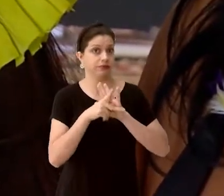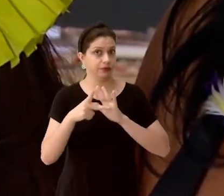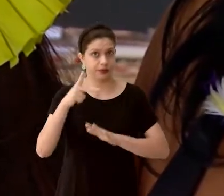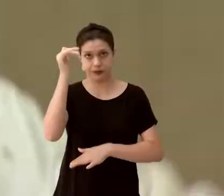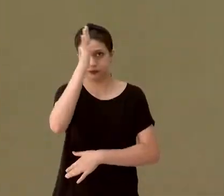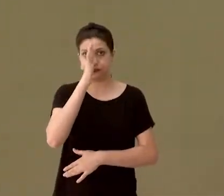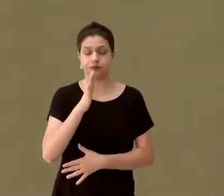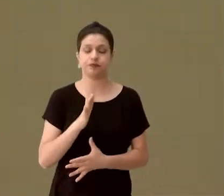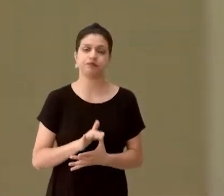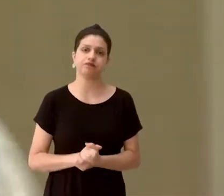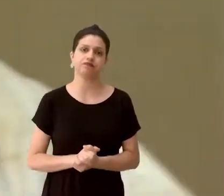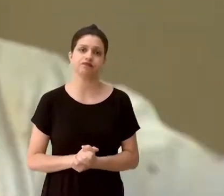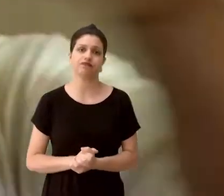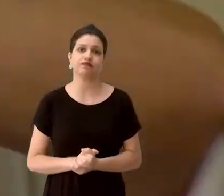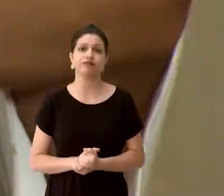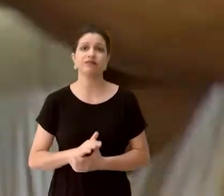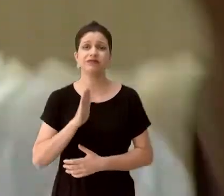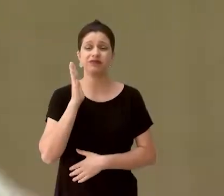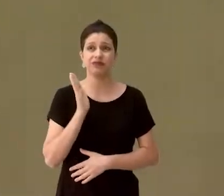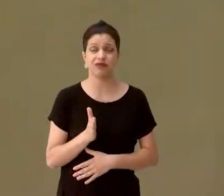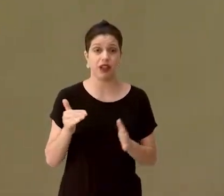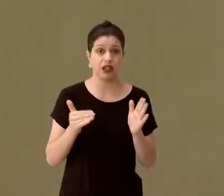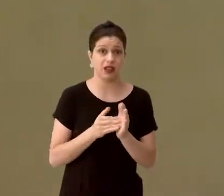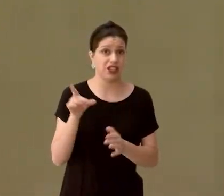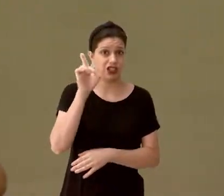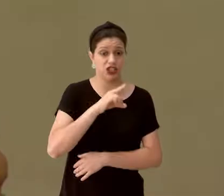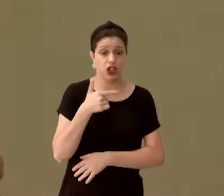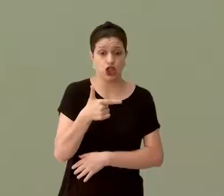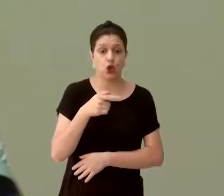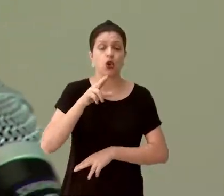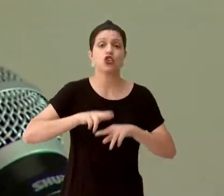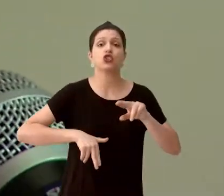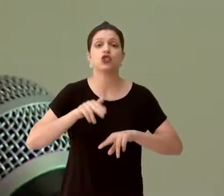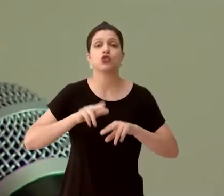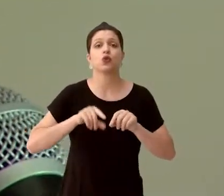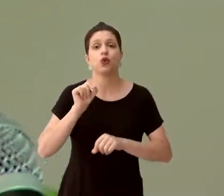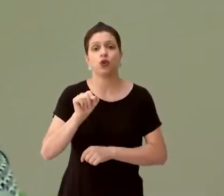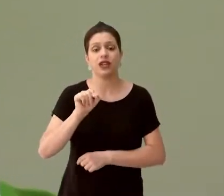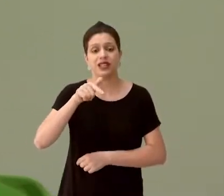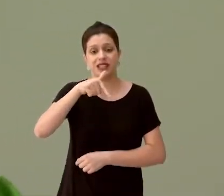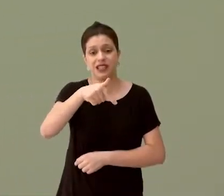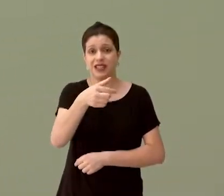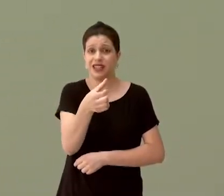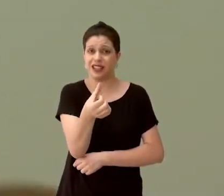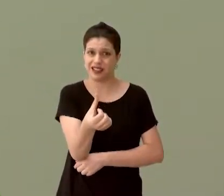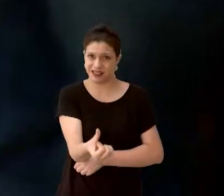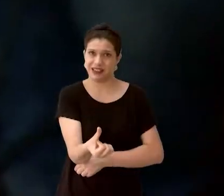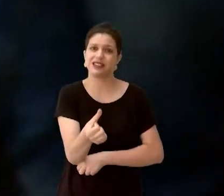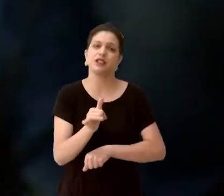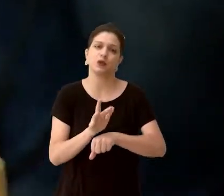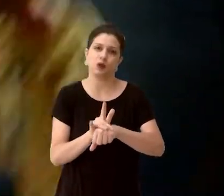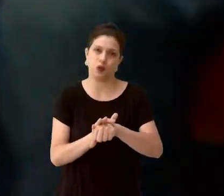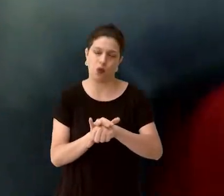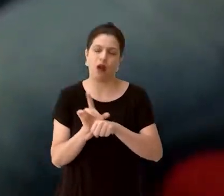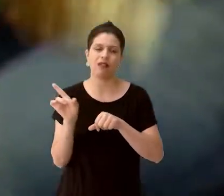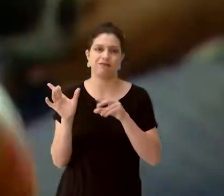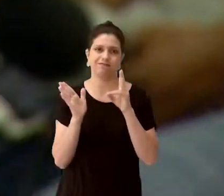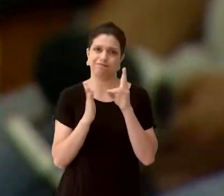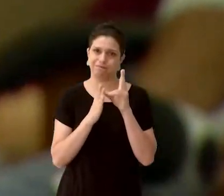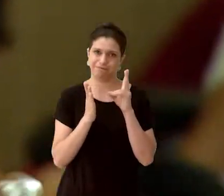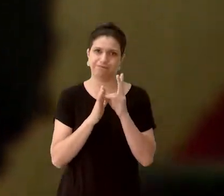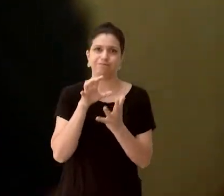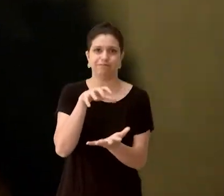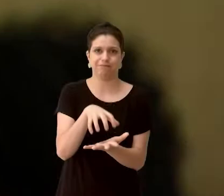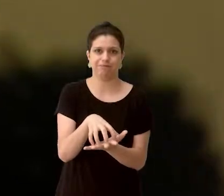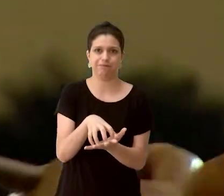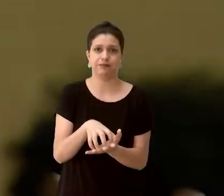maior população indígena do Brasil. Já foram confirmados, até o dia 2 de junho, 76